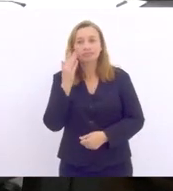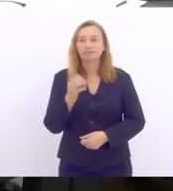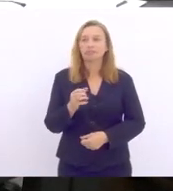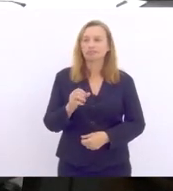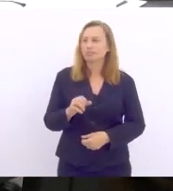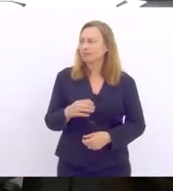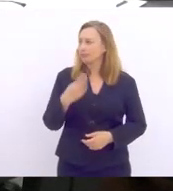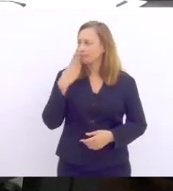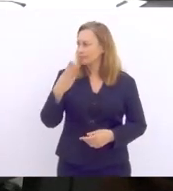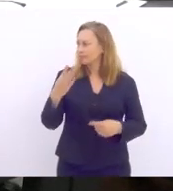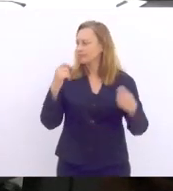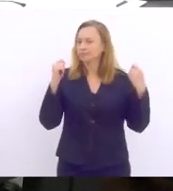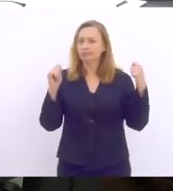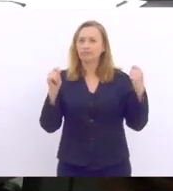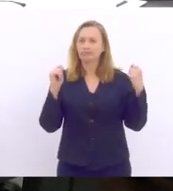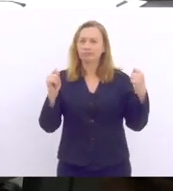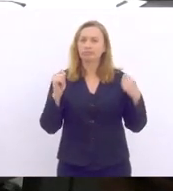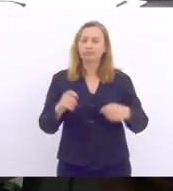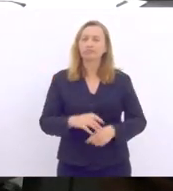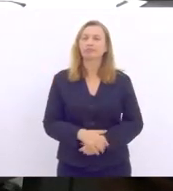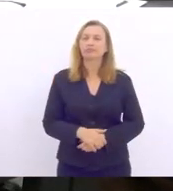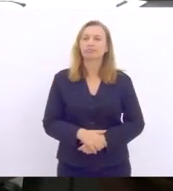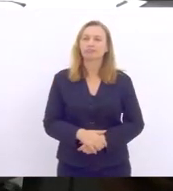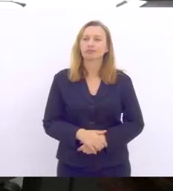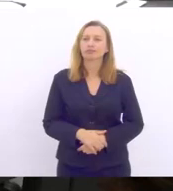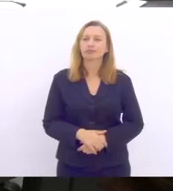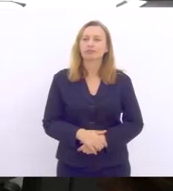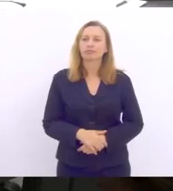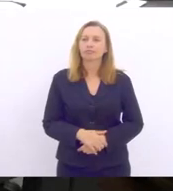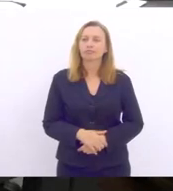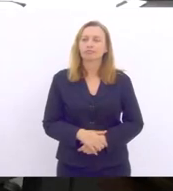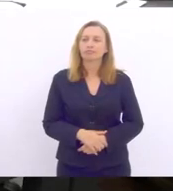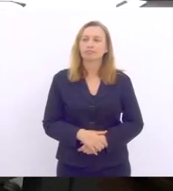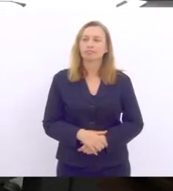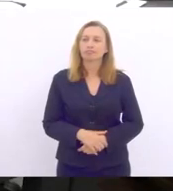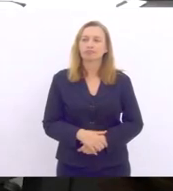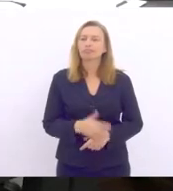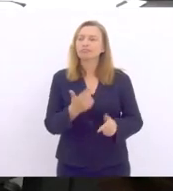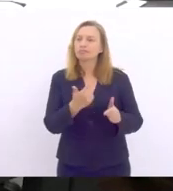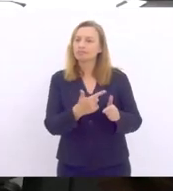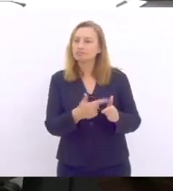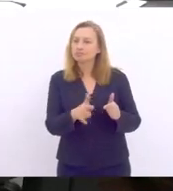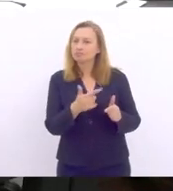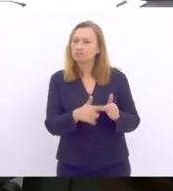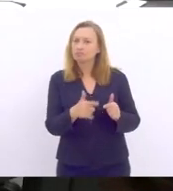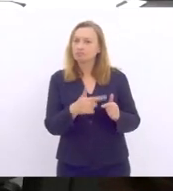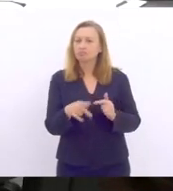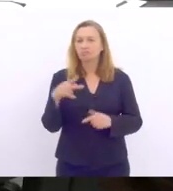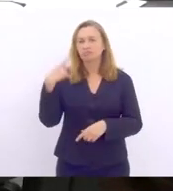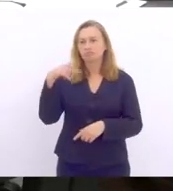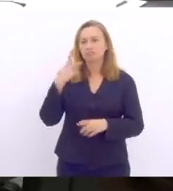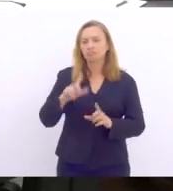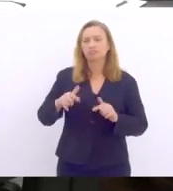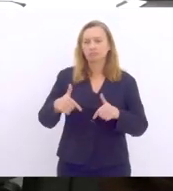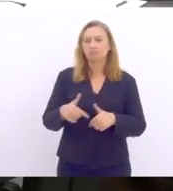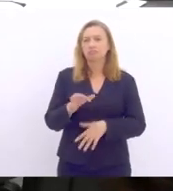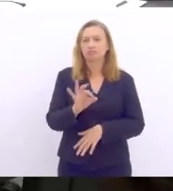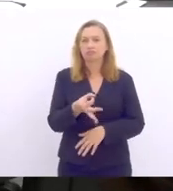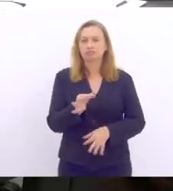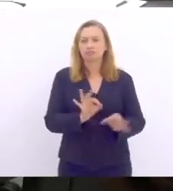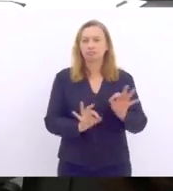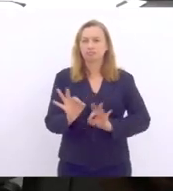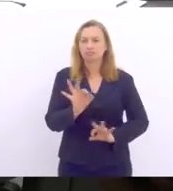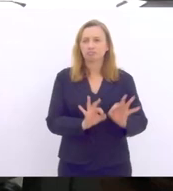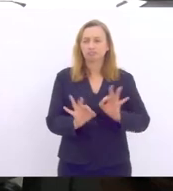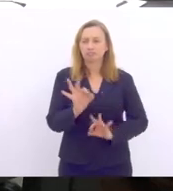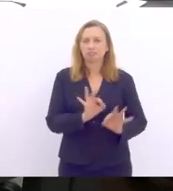torcidas organizadas não como um problema de polícia, mas sim como um problema de política, de ação concreta e